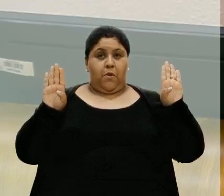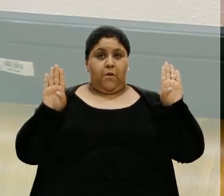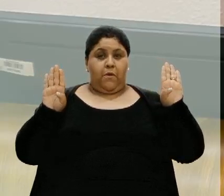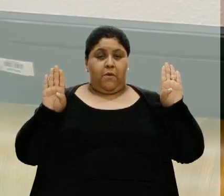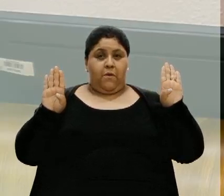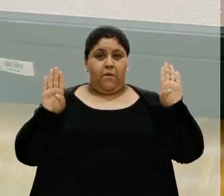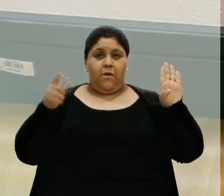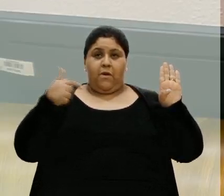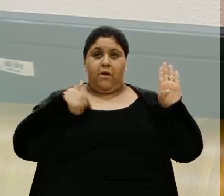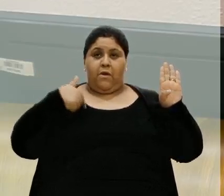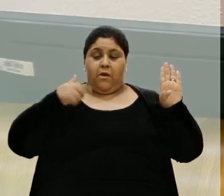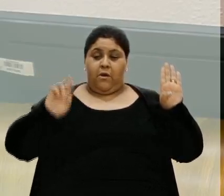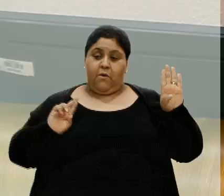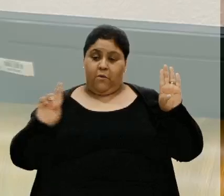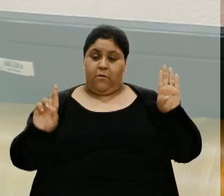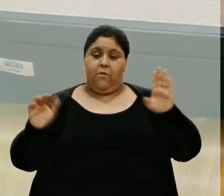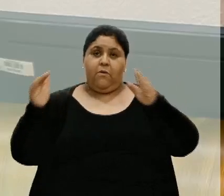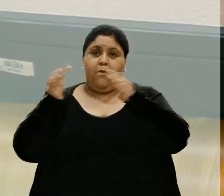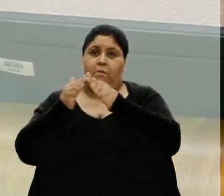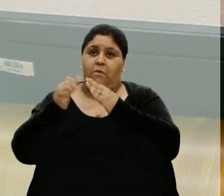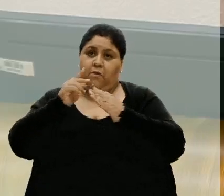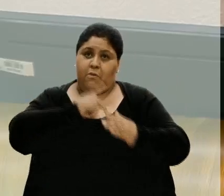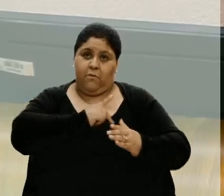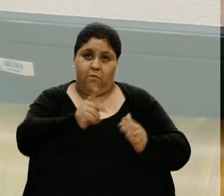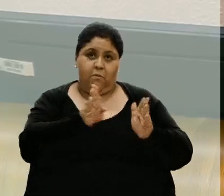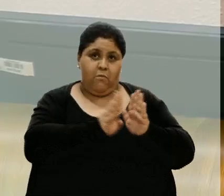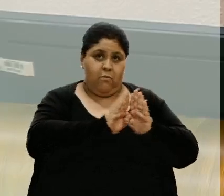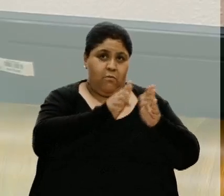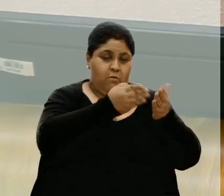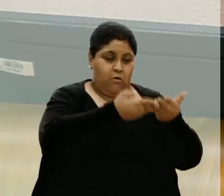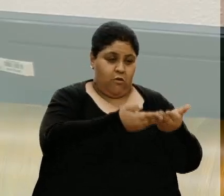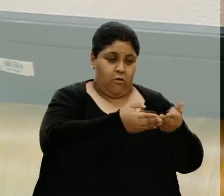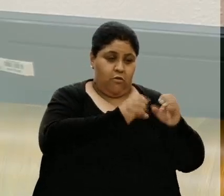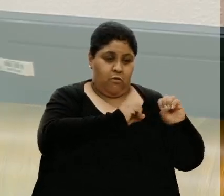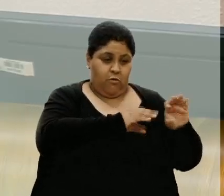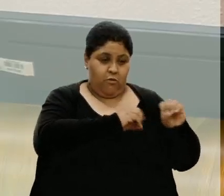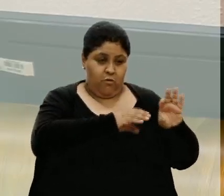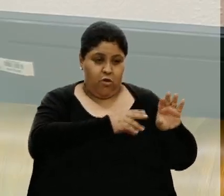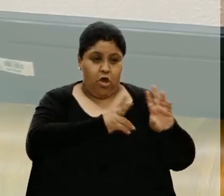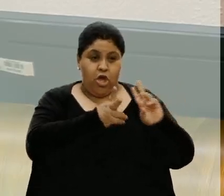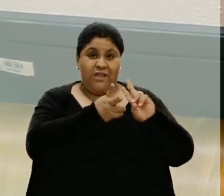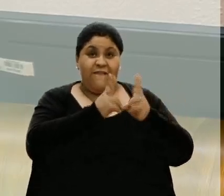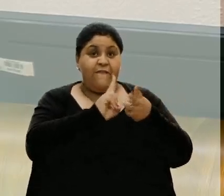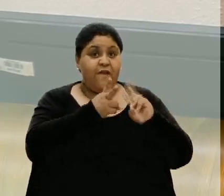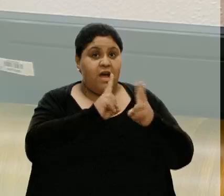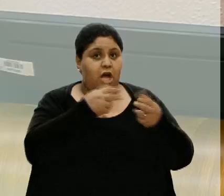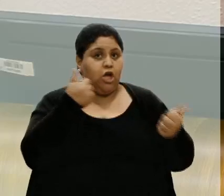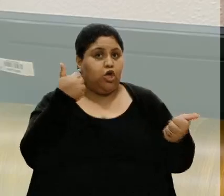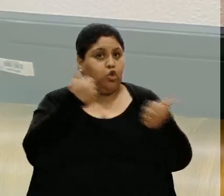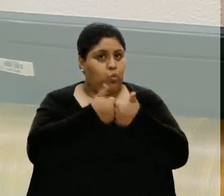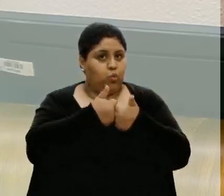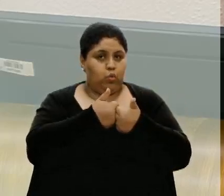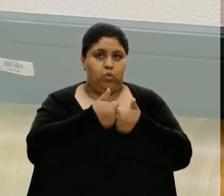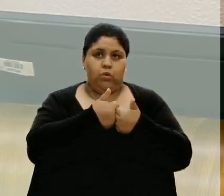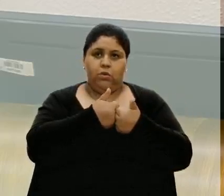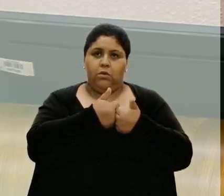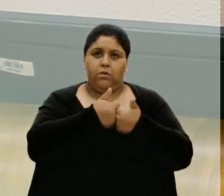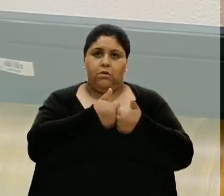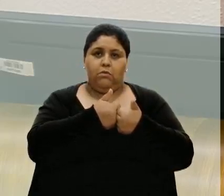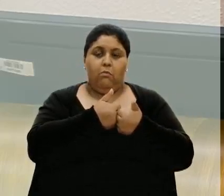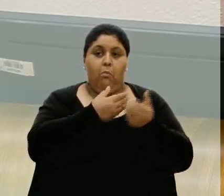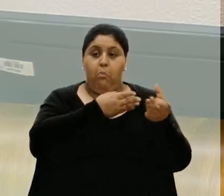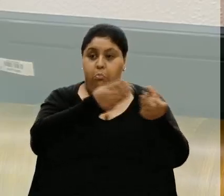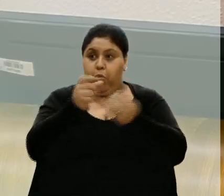Chegaram, eu fui representar a casa, porque sou presidente da Comissão da Educação. Chegaram de van. Foi um mar de